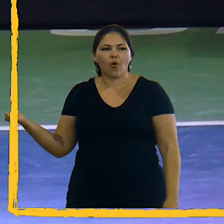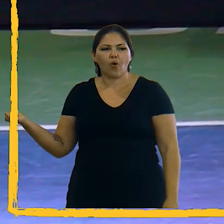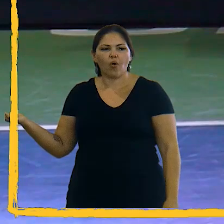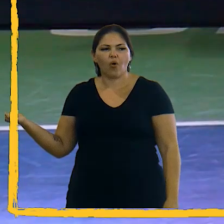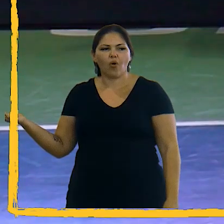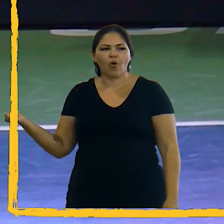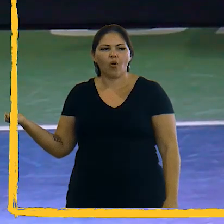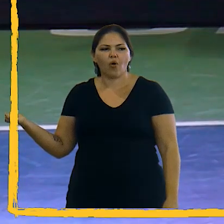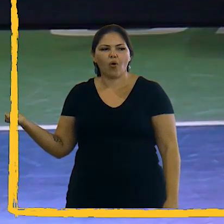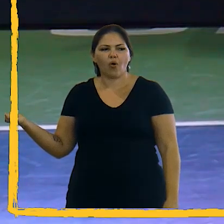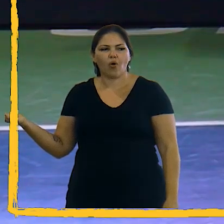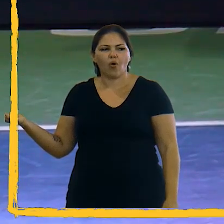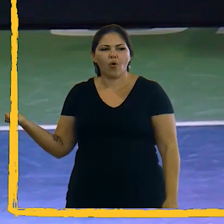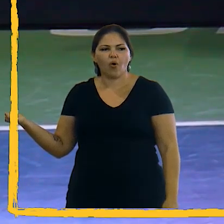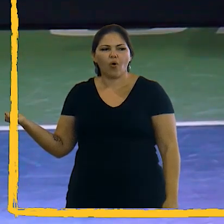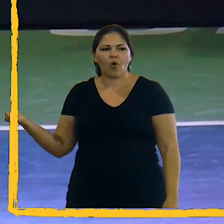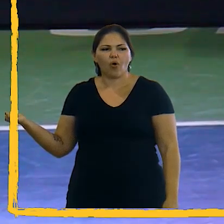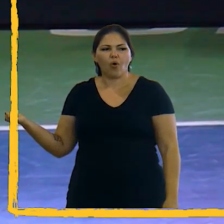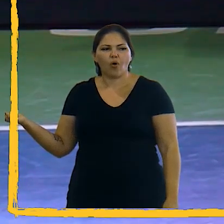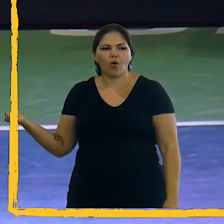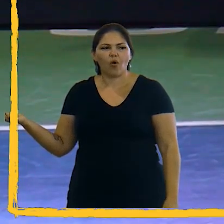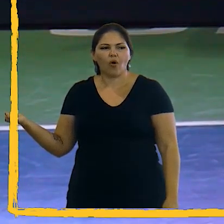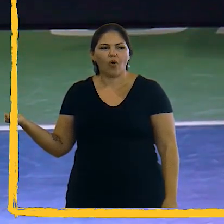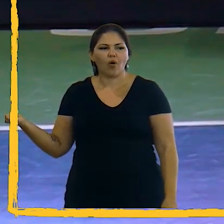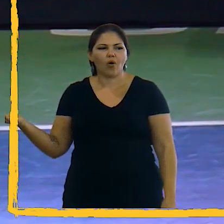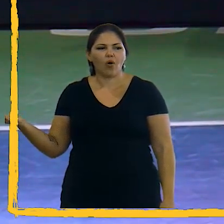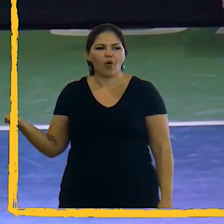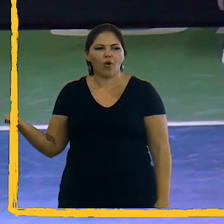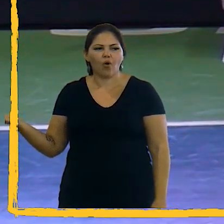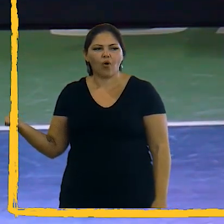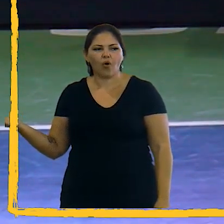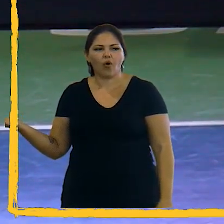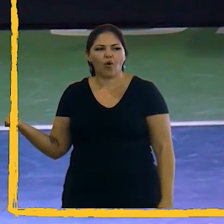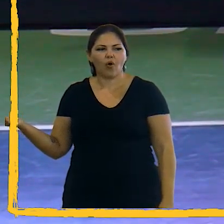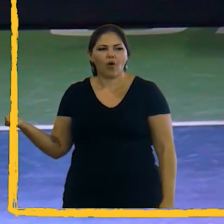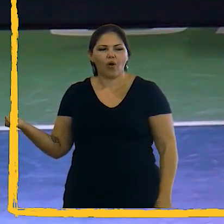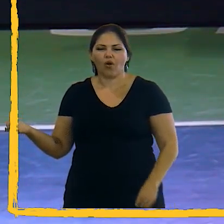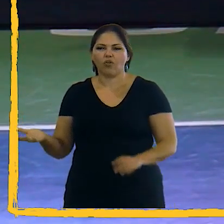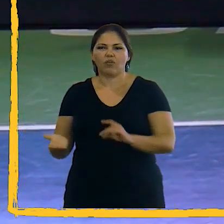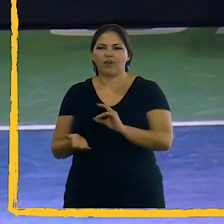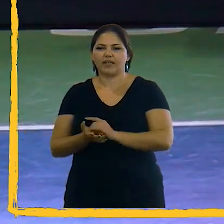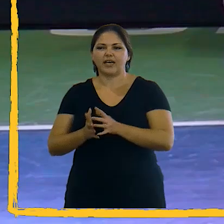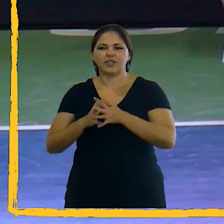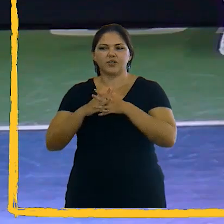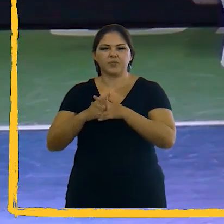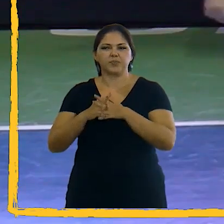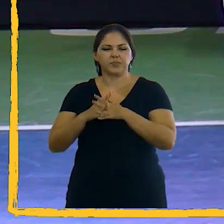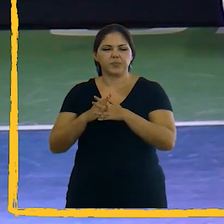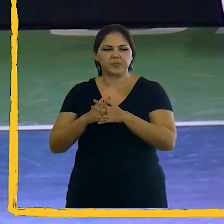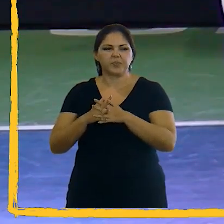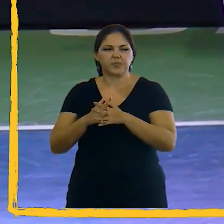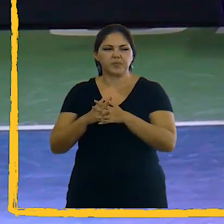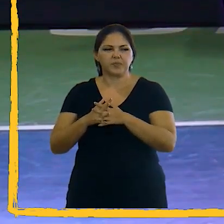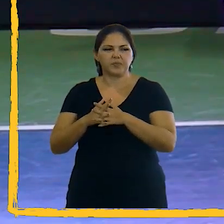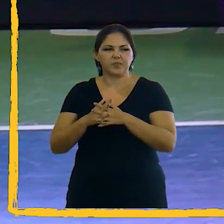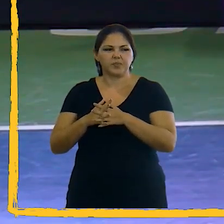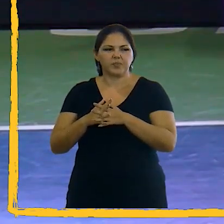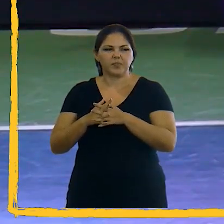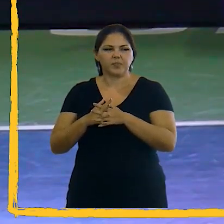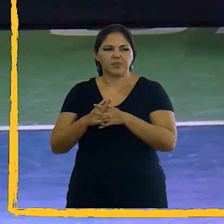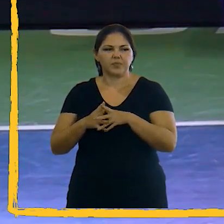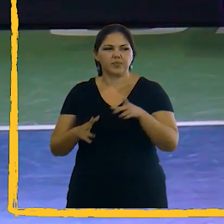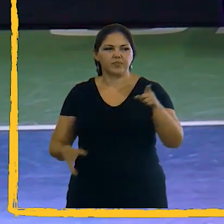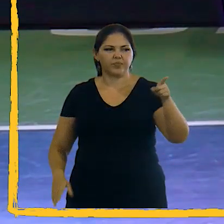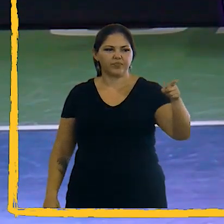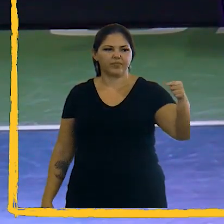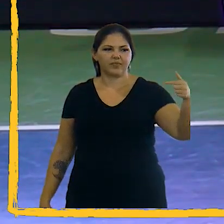hã pera aí pera aí pera aí é verdade é verdade perdão é a fome gente é a fome né 70 x 100 é